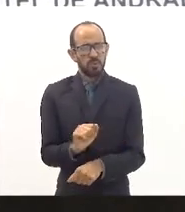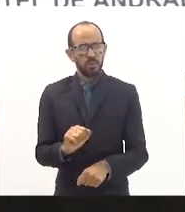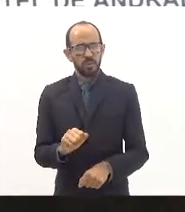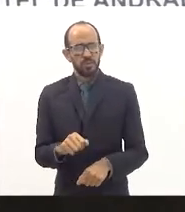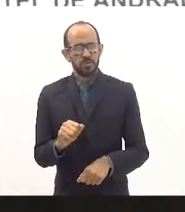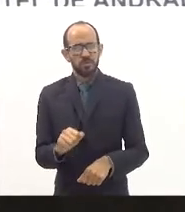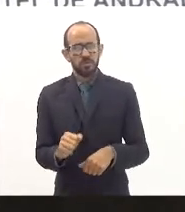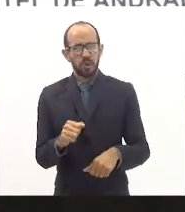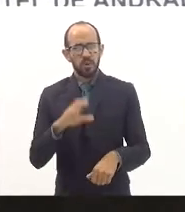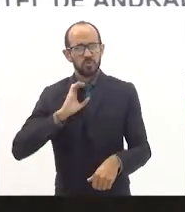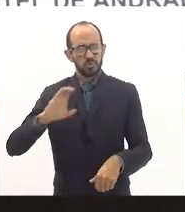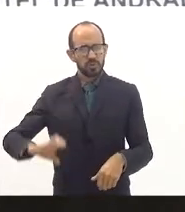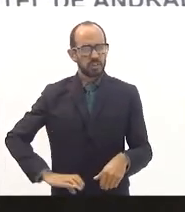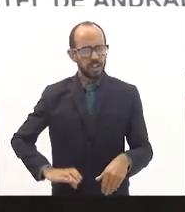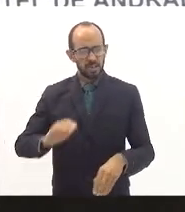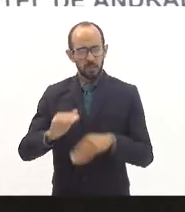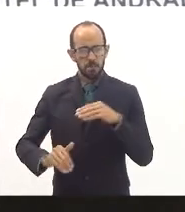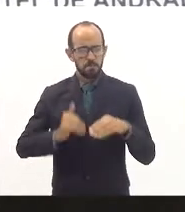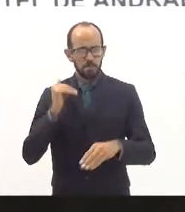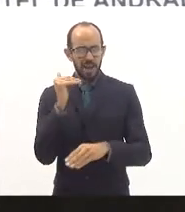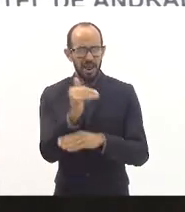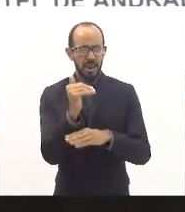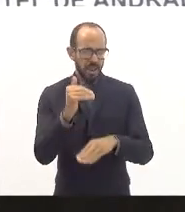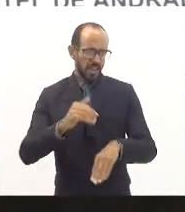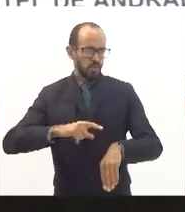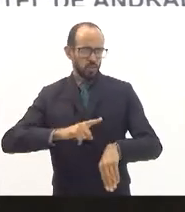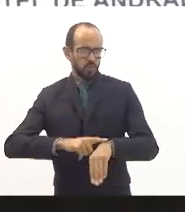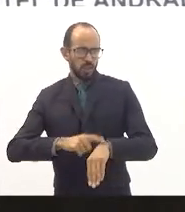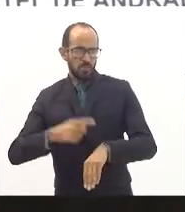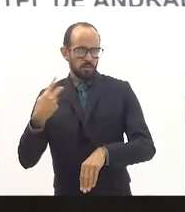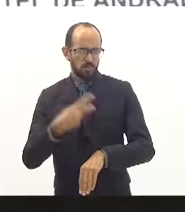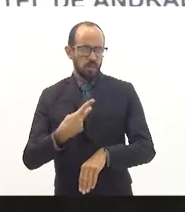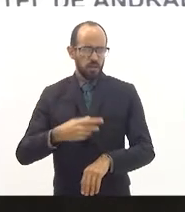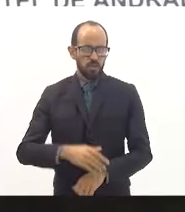cidadão além, para além do seu tempo.